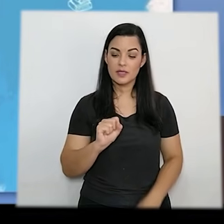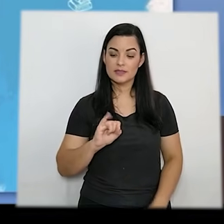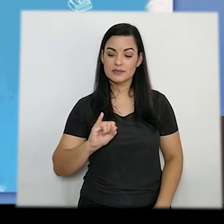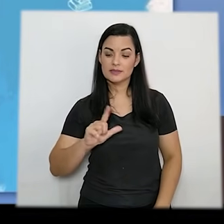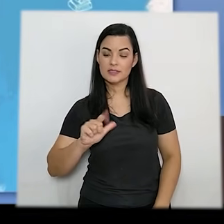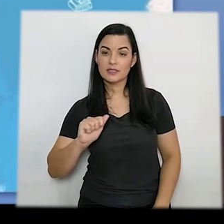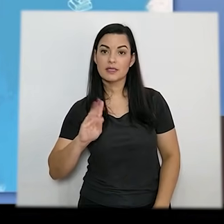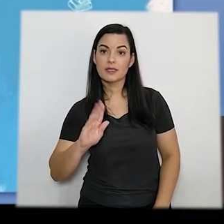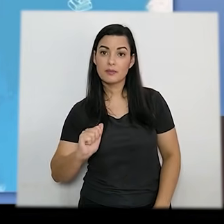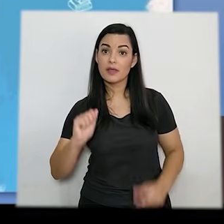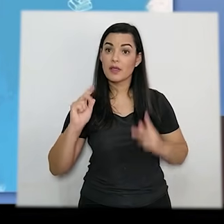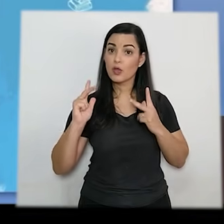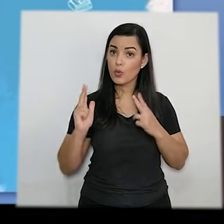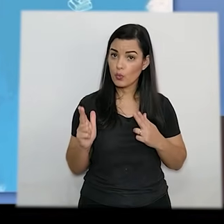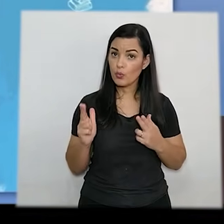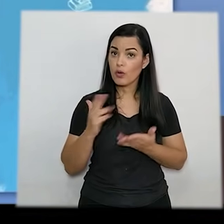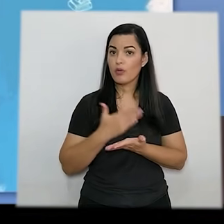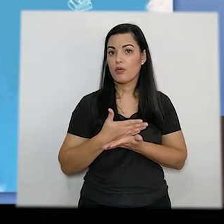tamanduá.